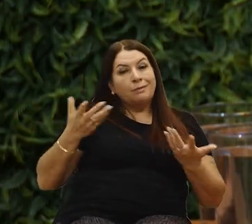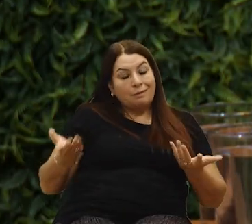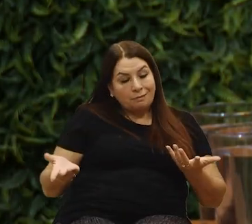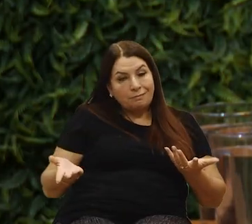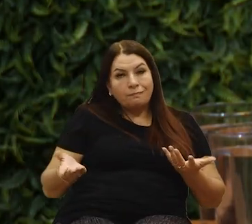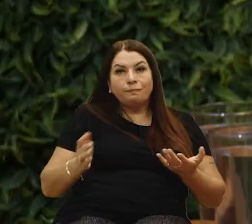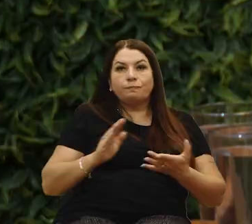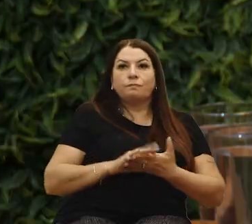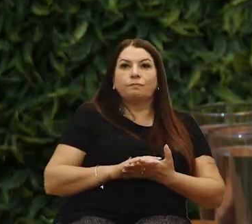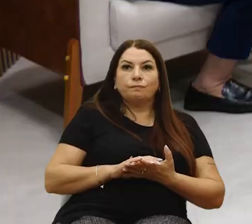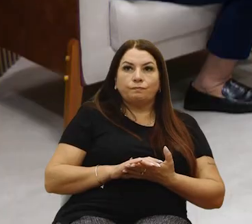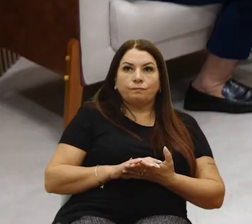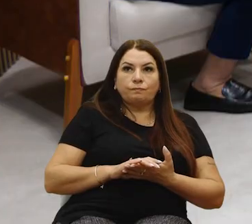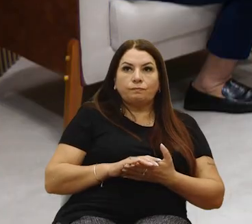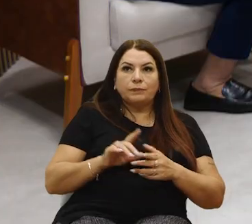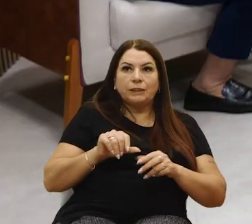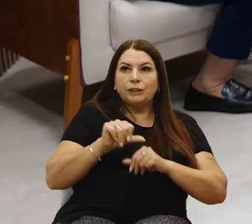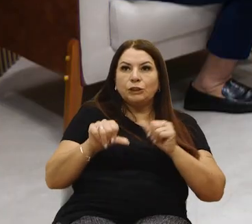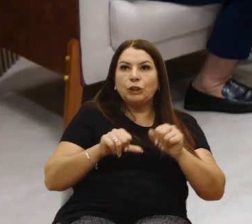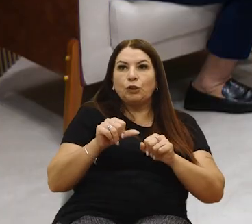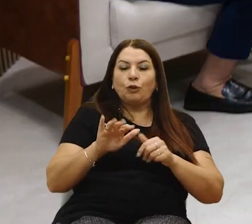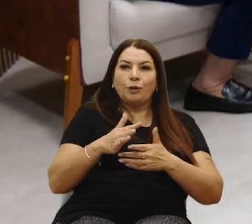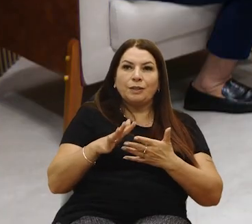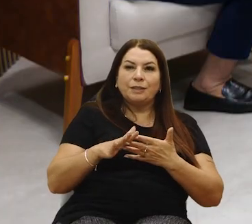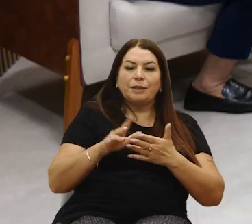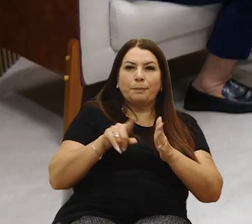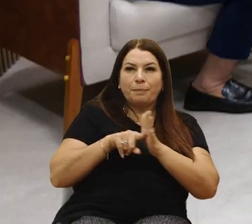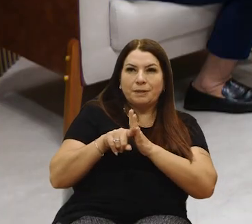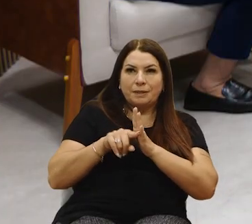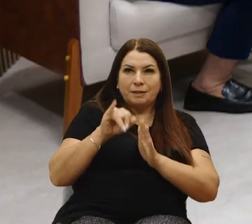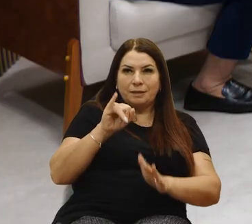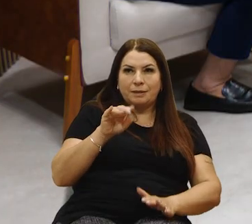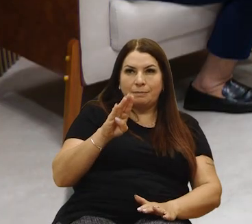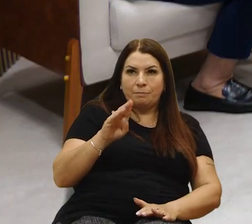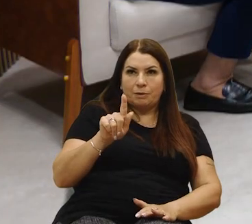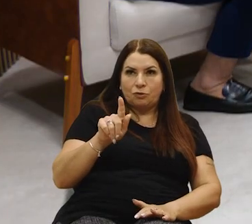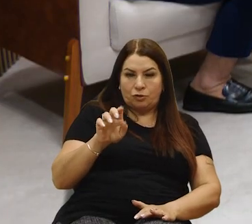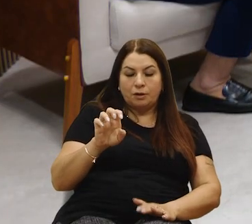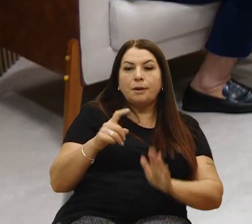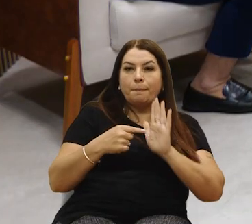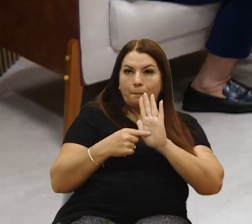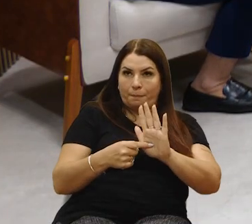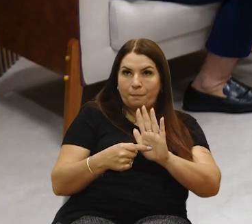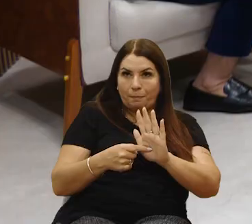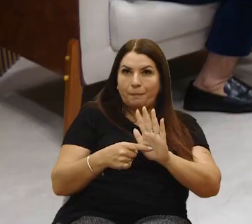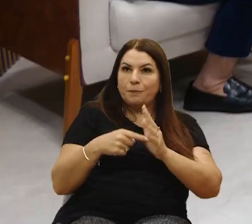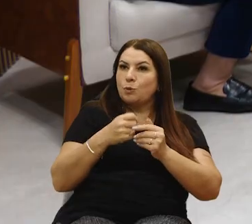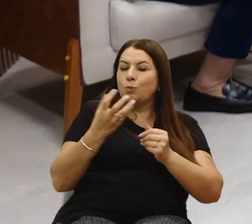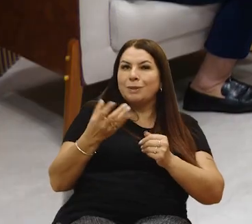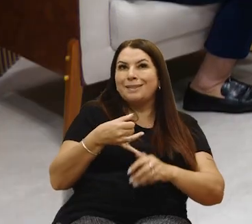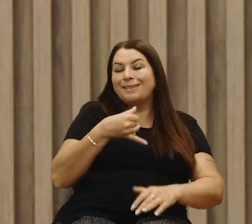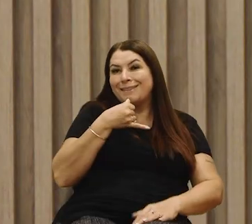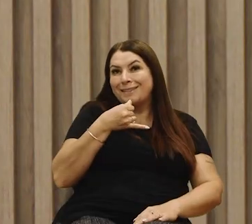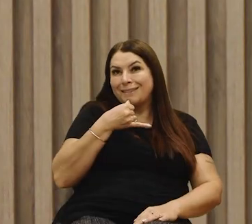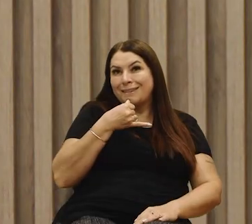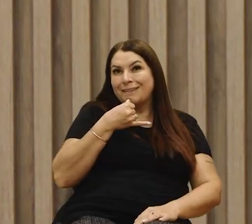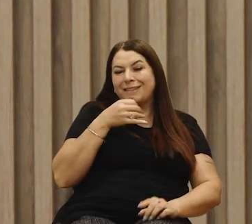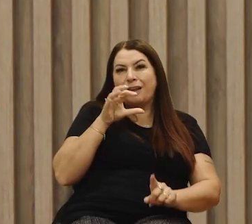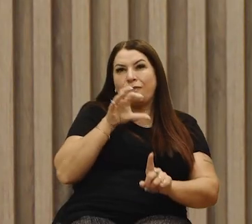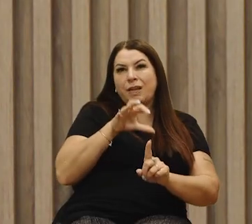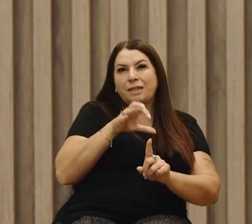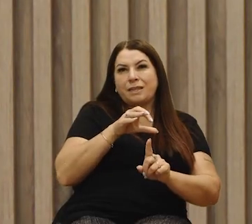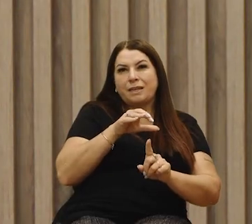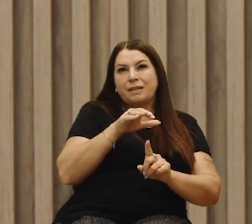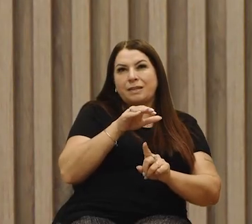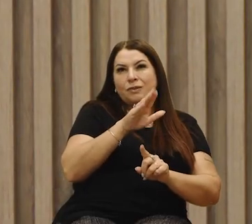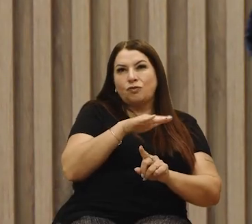né? Sim, até a Carol estava me trazendo que uma pesquisa do IBGE mostra quanto a tristeza tem afetado os jovens. De